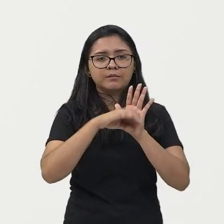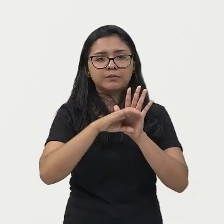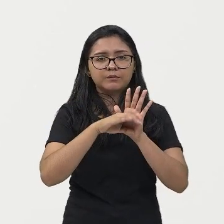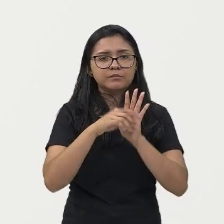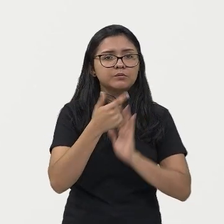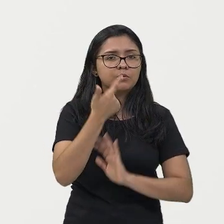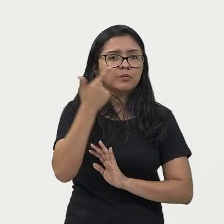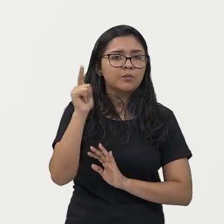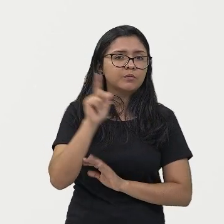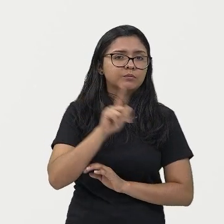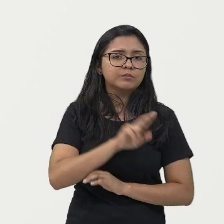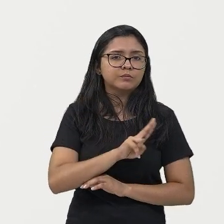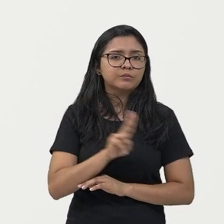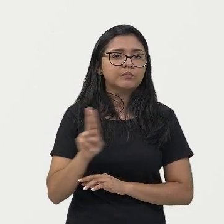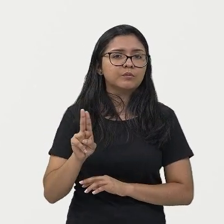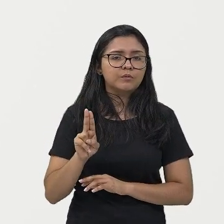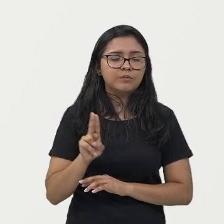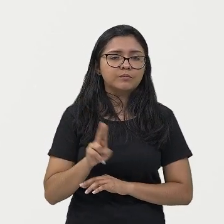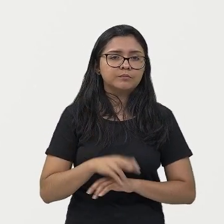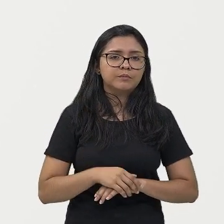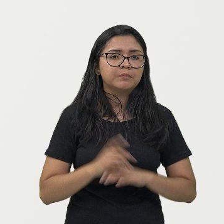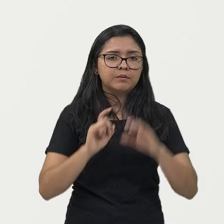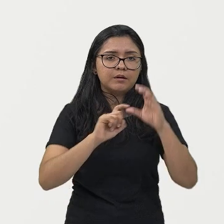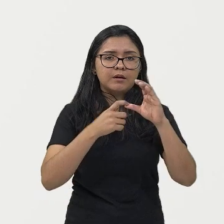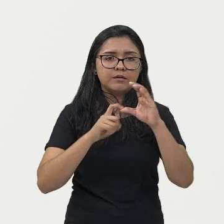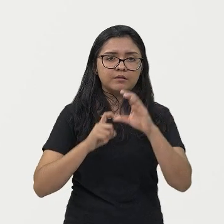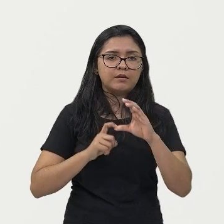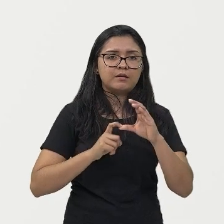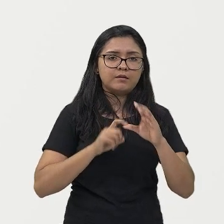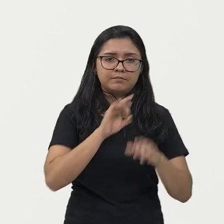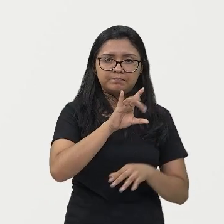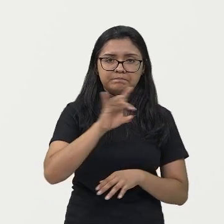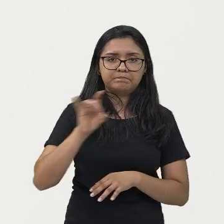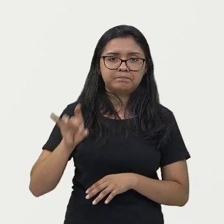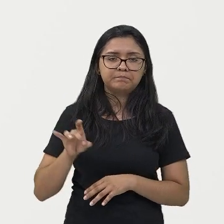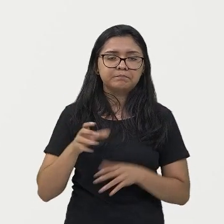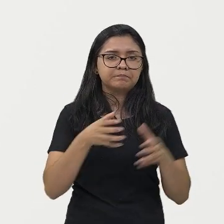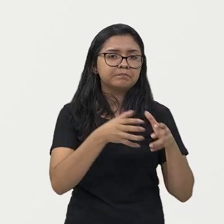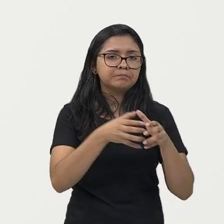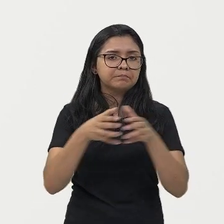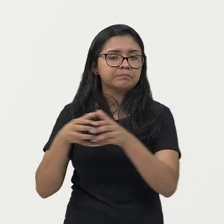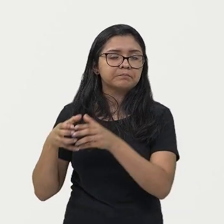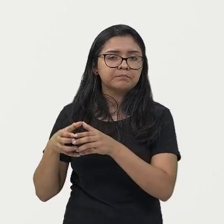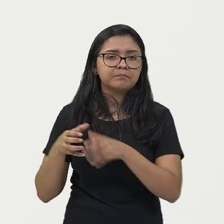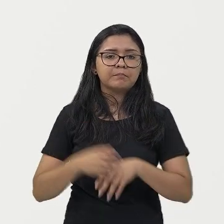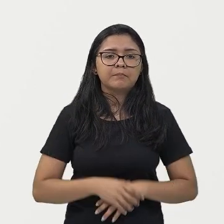é dado às cadeias carbônicas cíclicas.